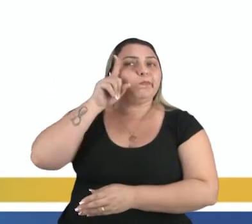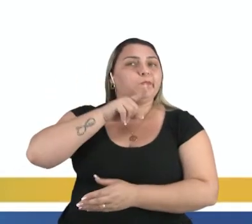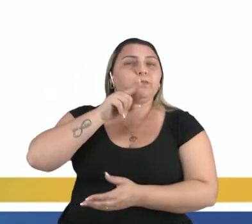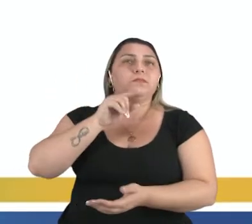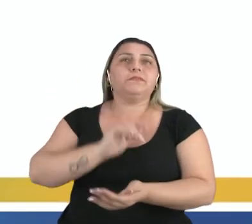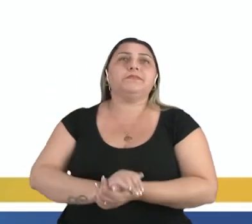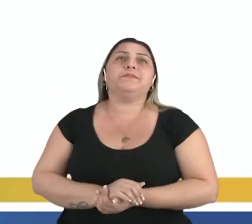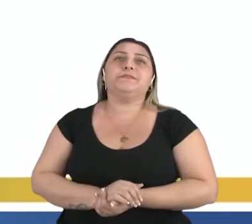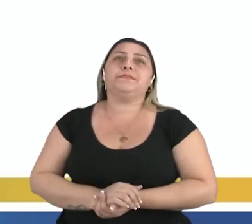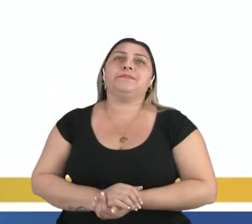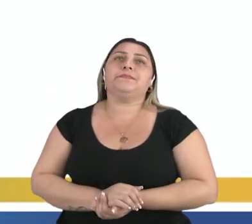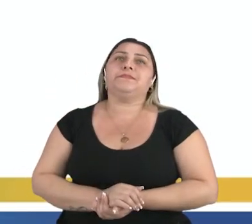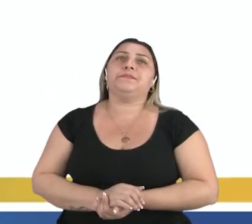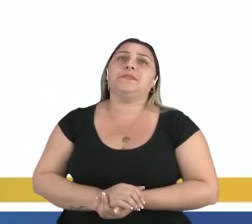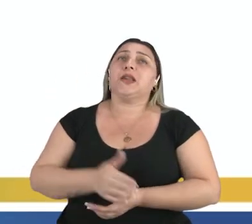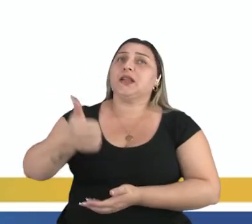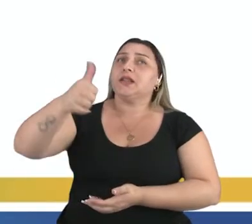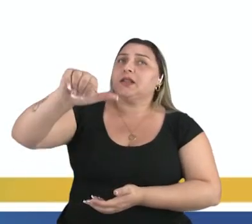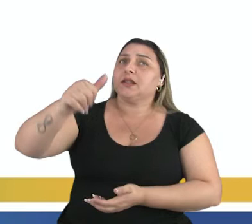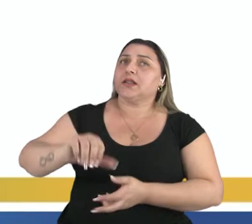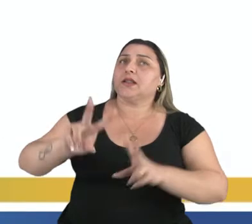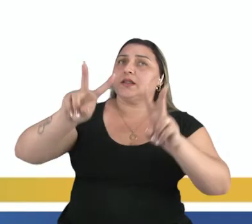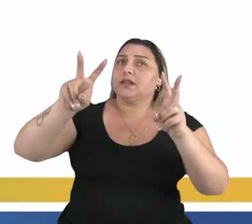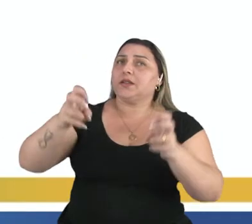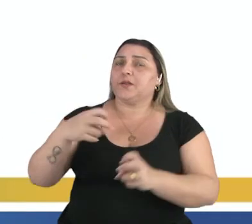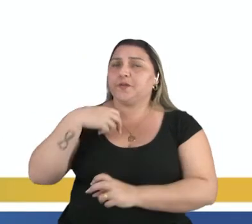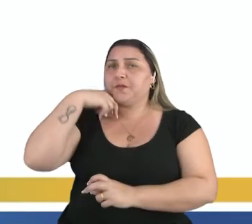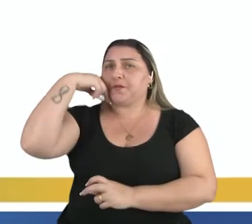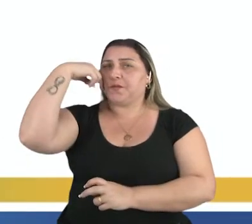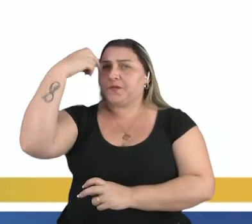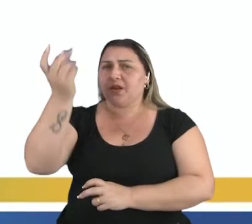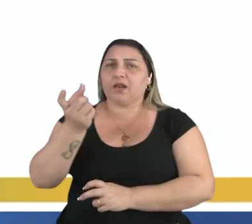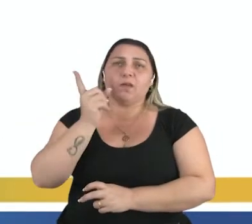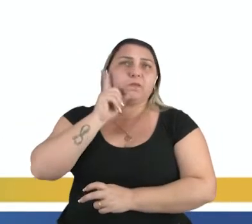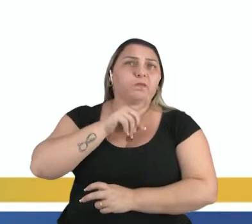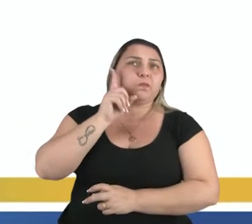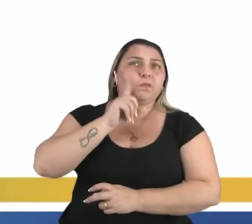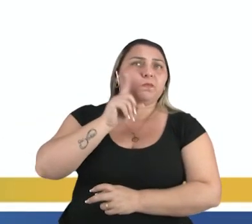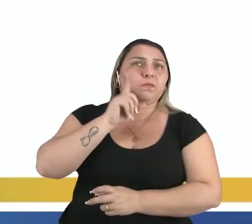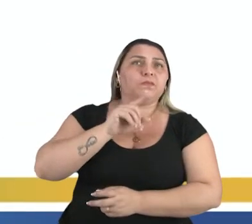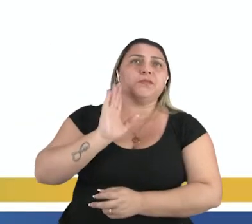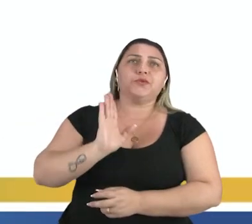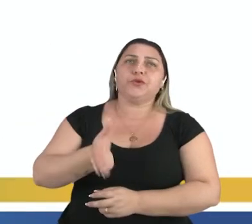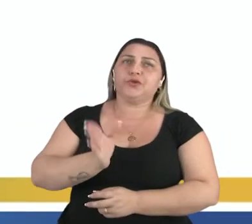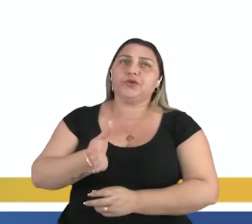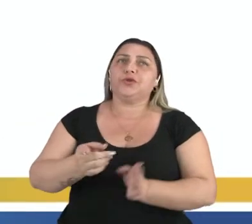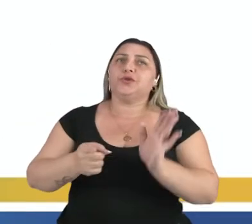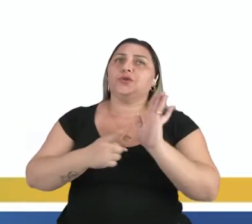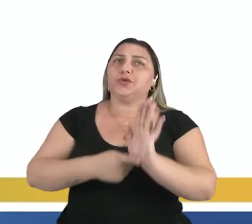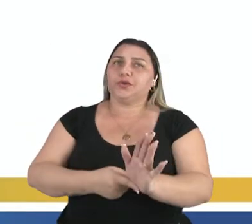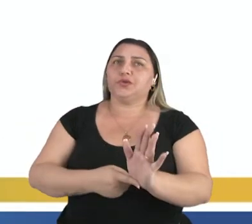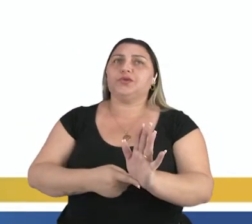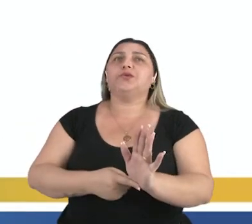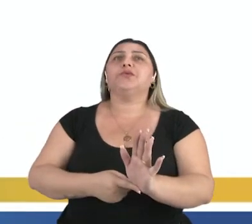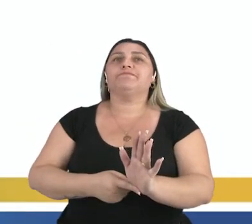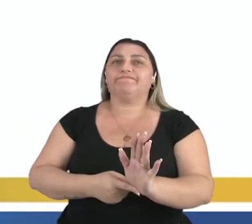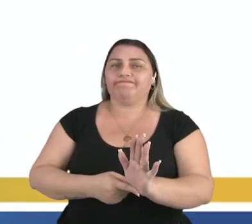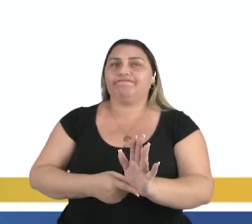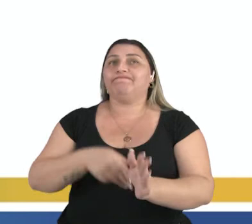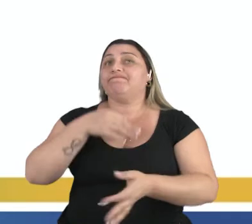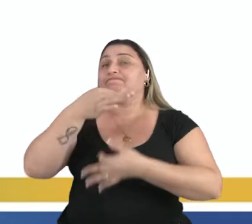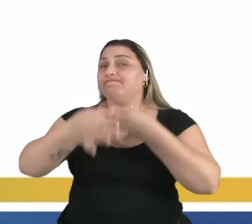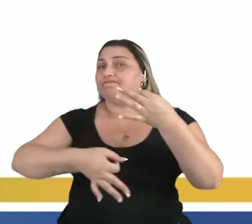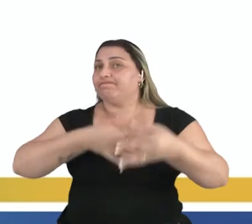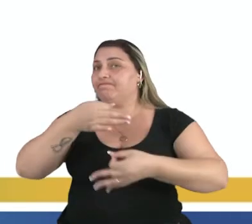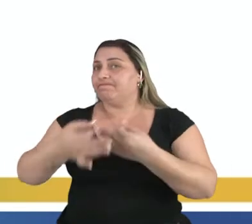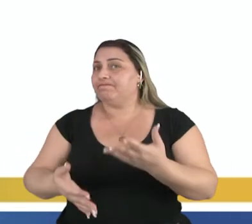de votação nos Estados Unidos. E aí, desde a análise do título, nós temos um juízo de valor: